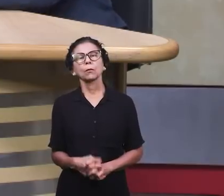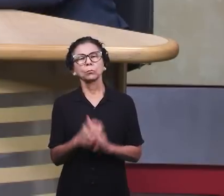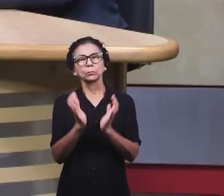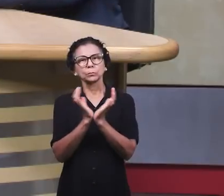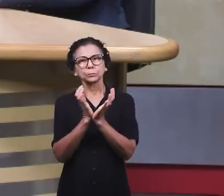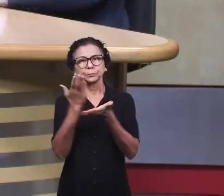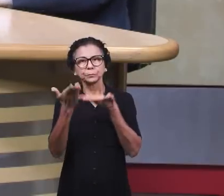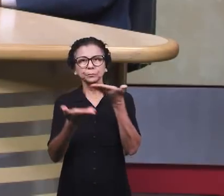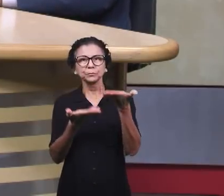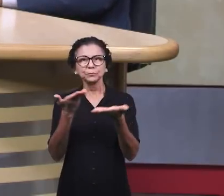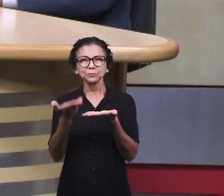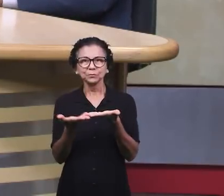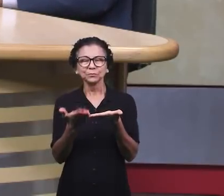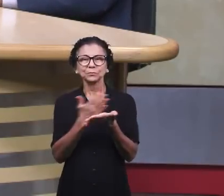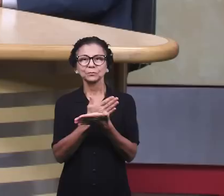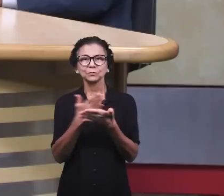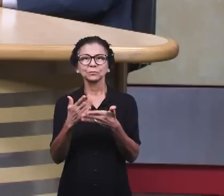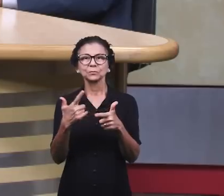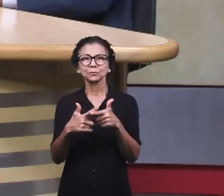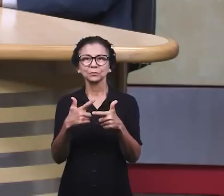por causa do nosso voluntariado.